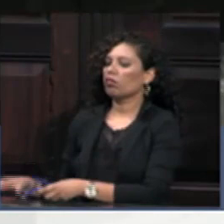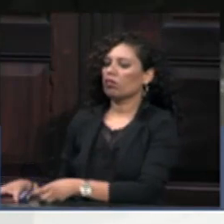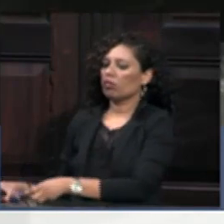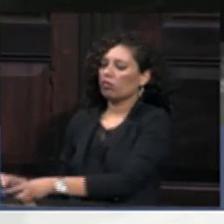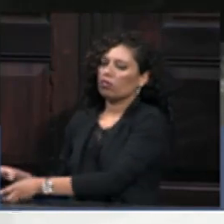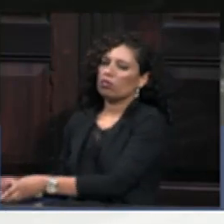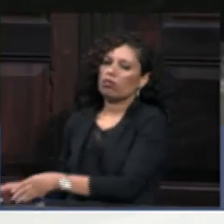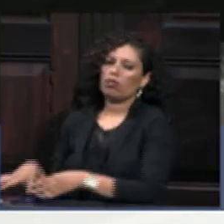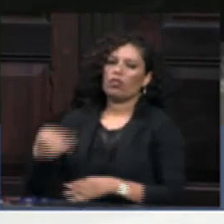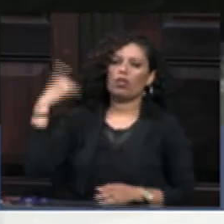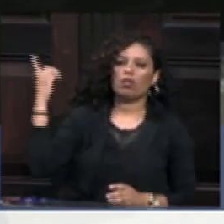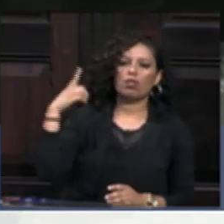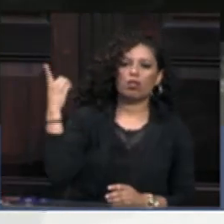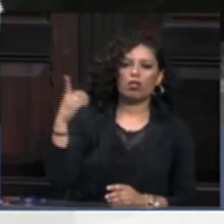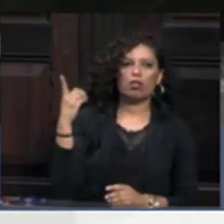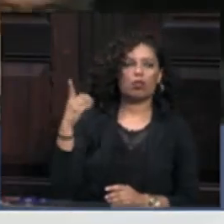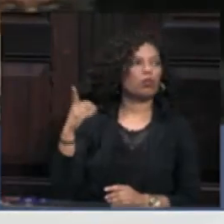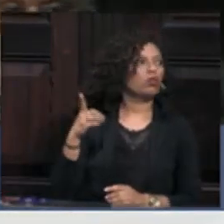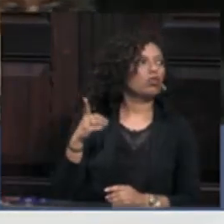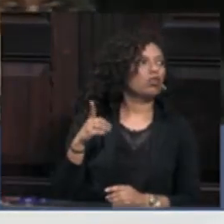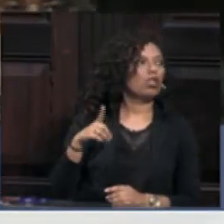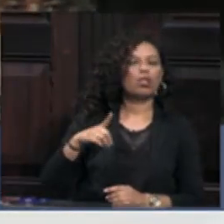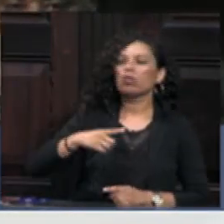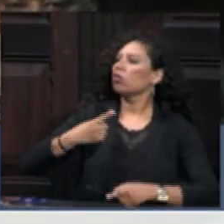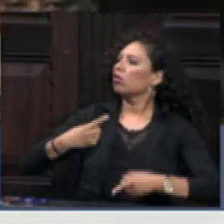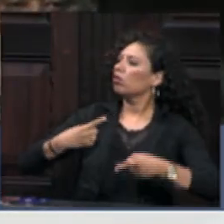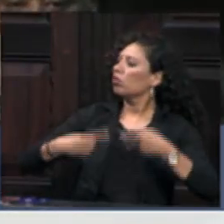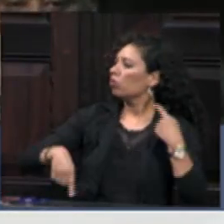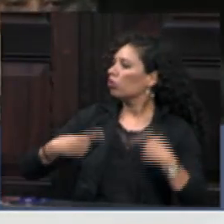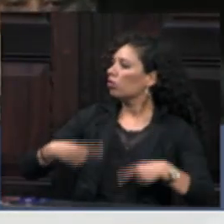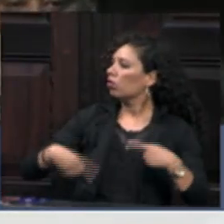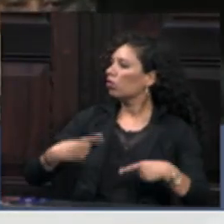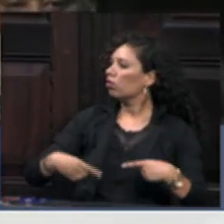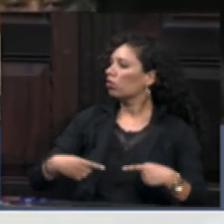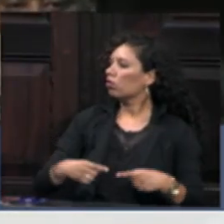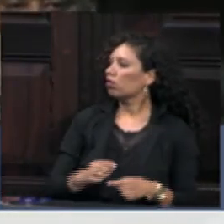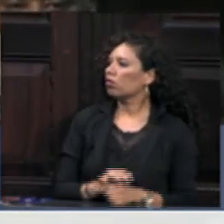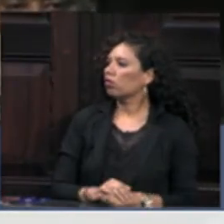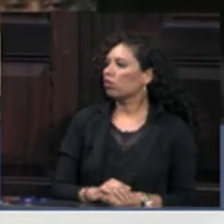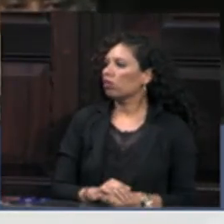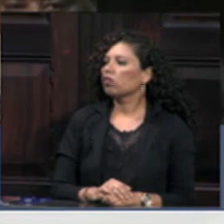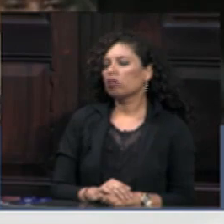Página C, continuação da discussão.